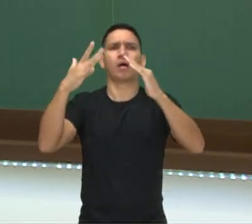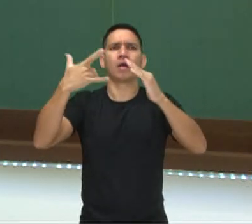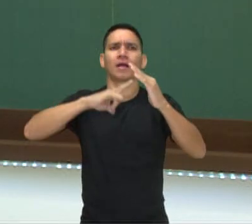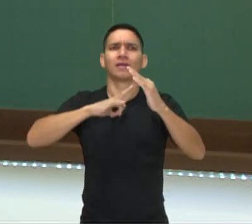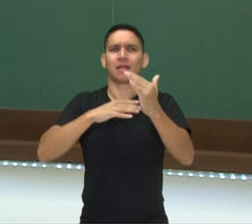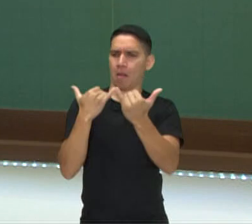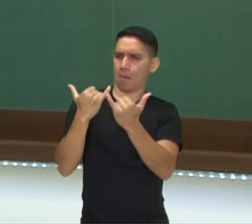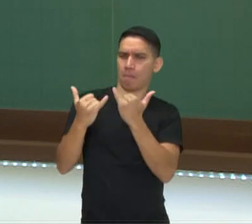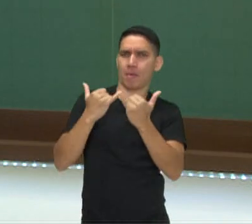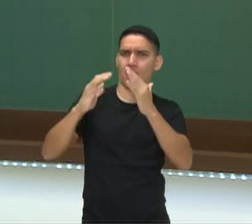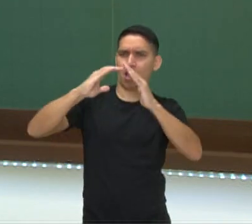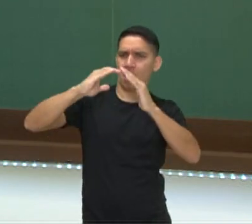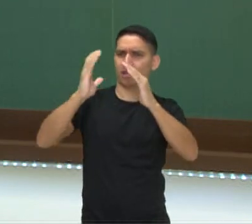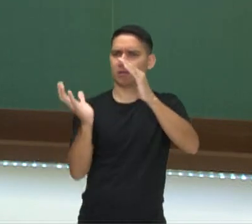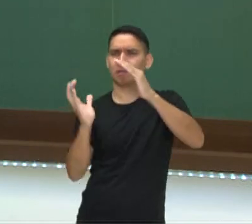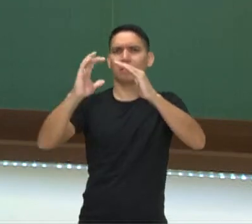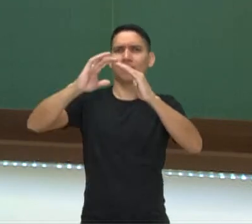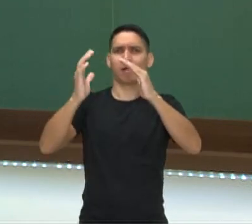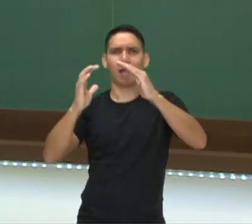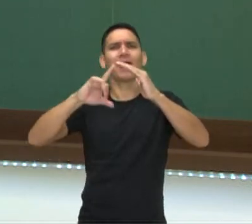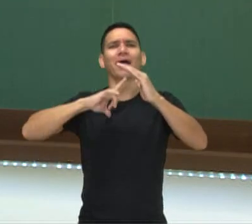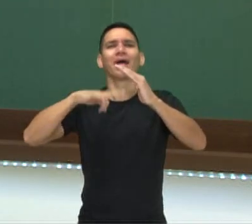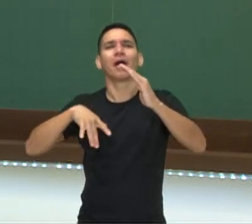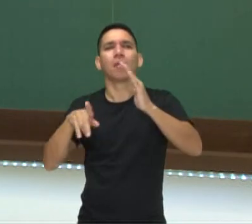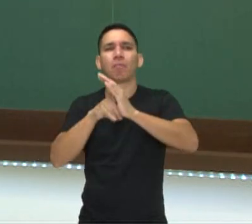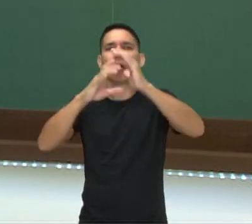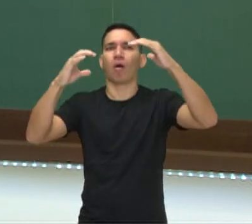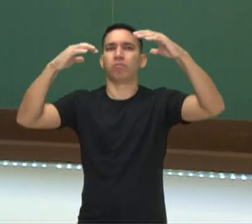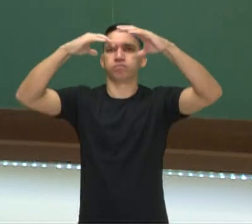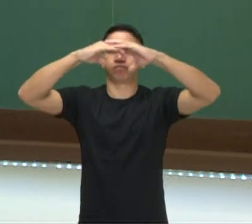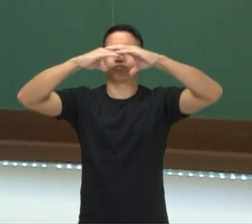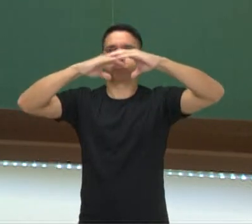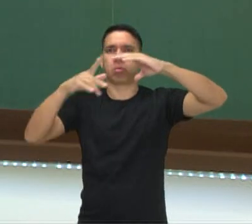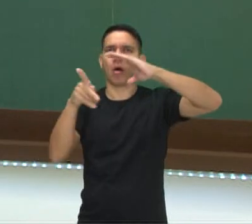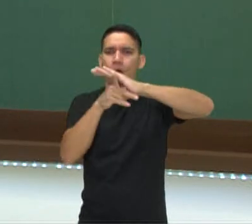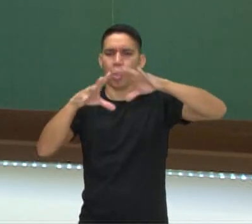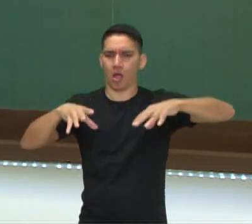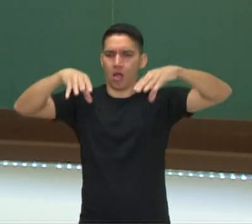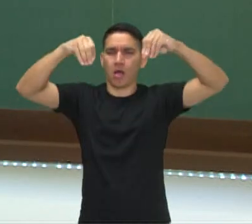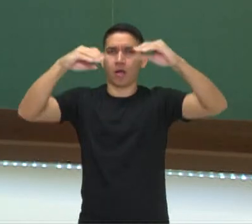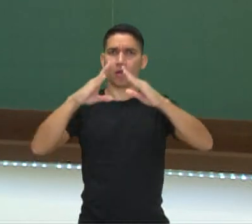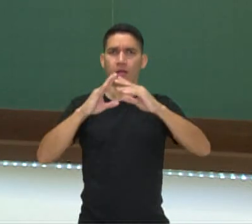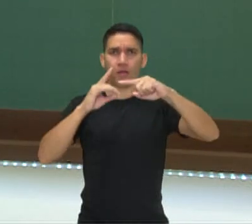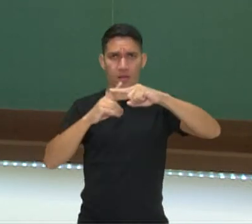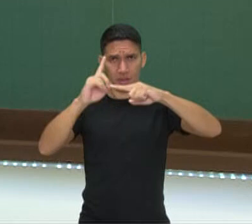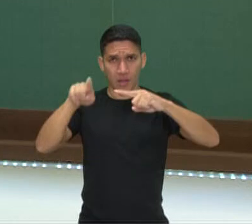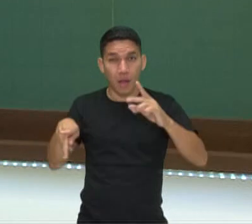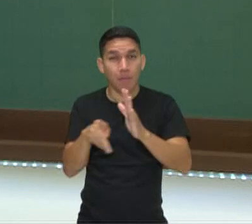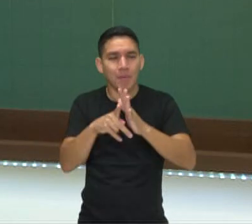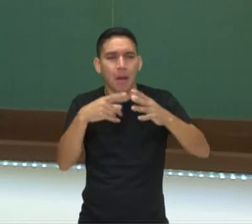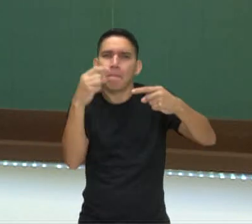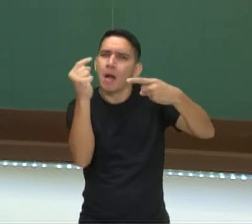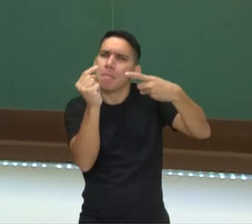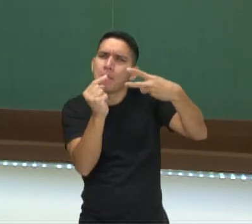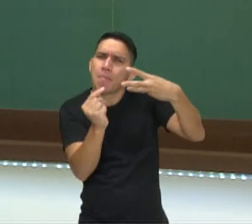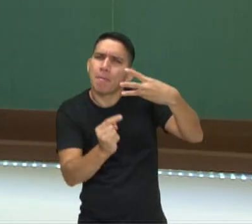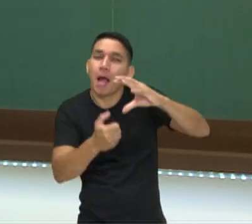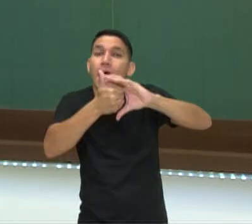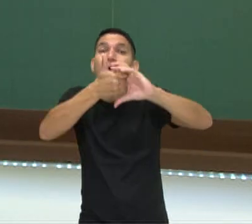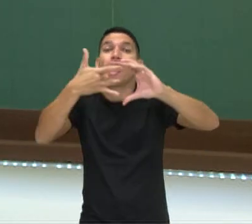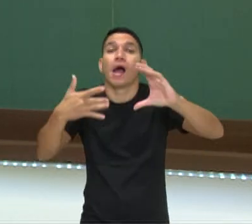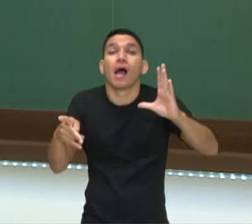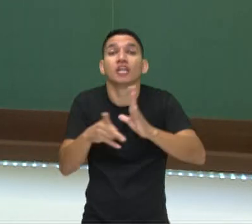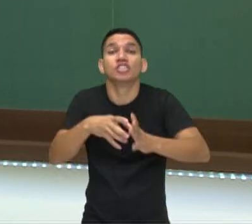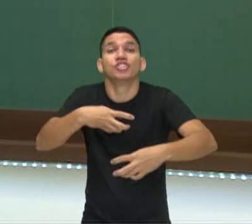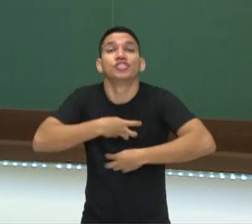metade de um círculo, as cúpulas também em cima da igreja, São várias características que denotam o